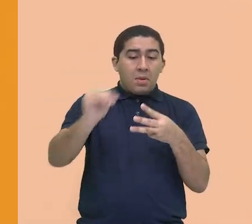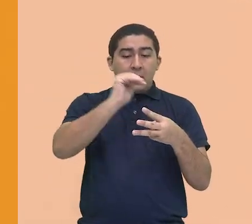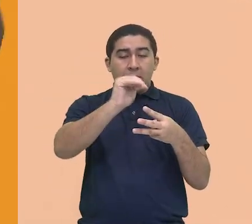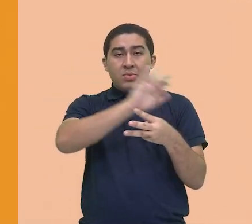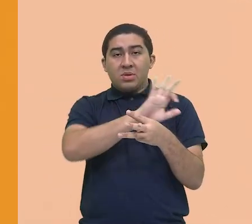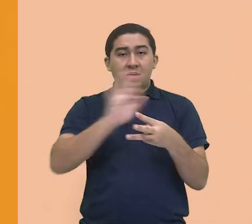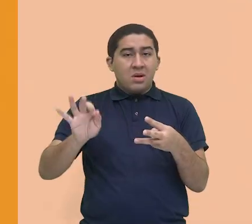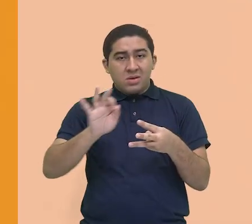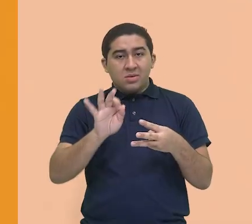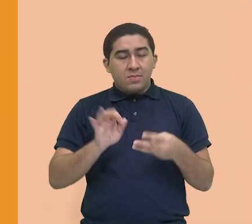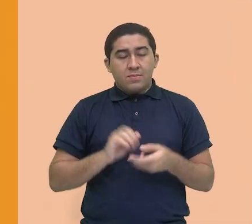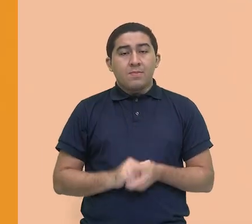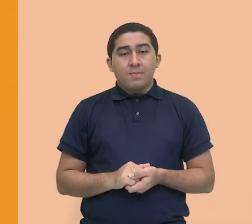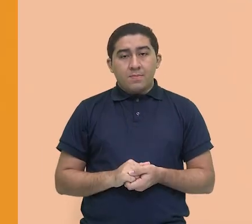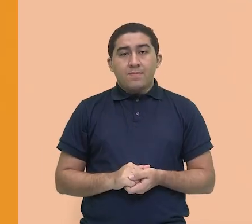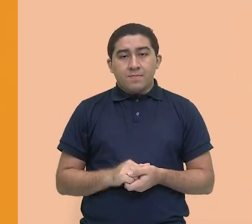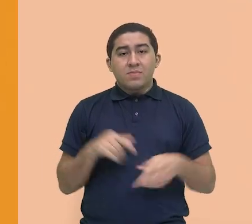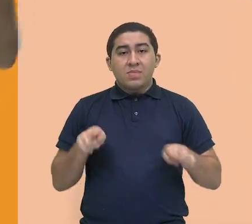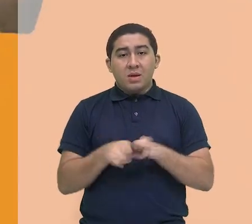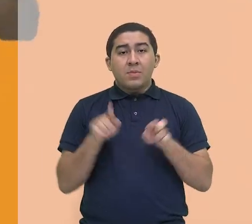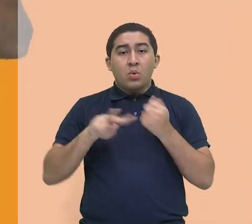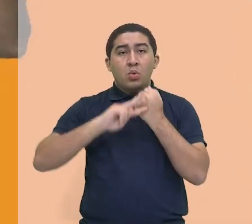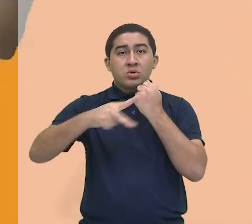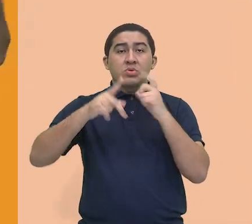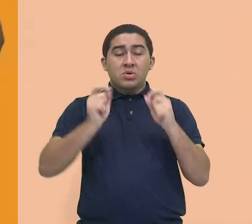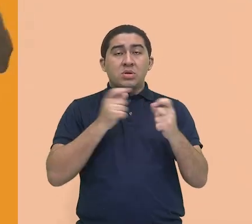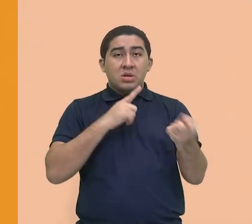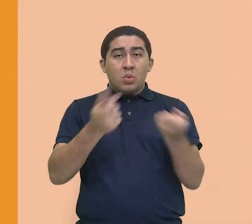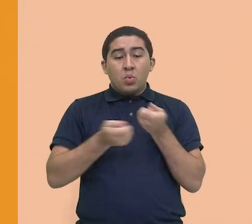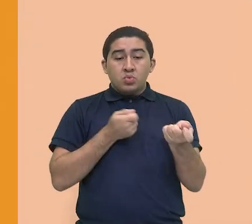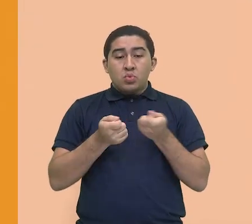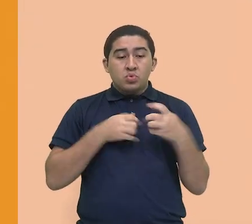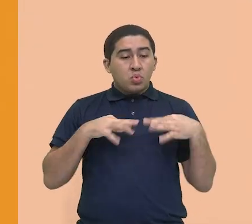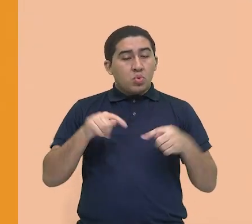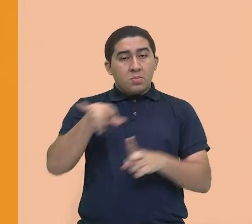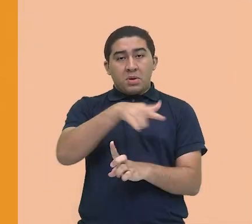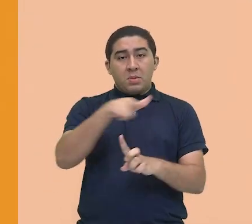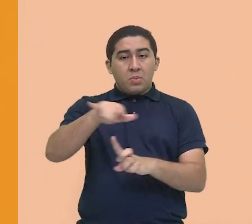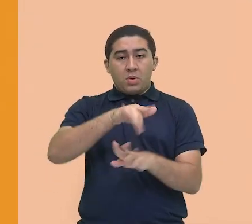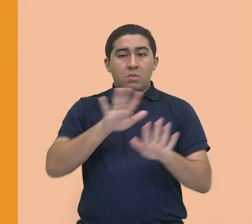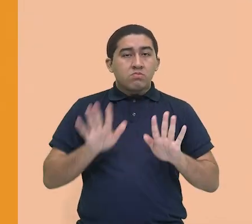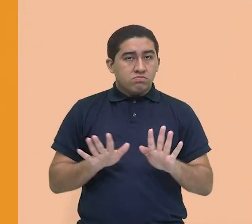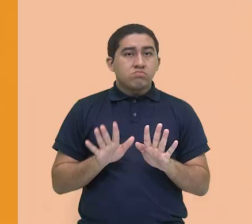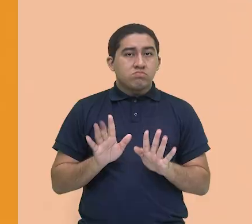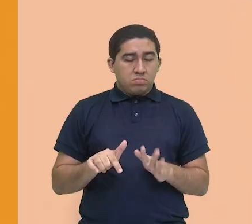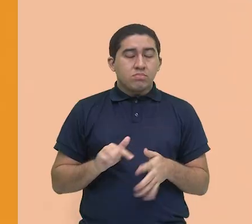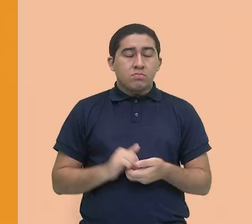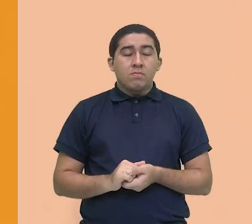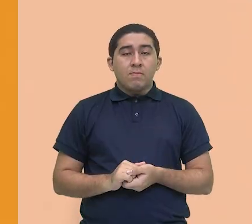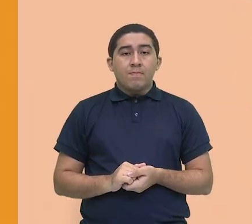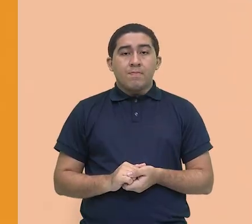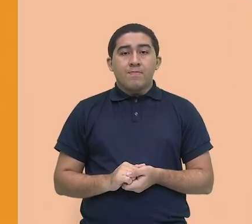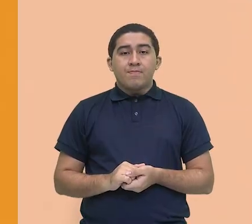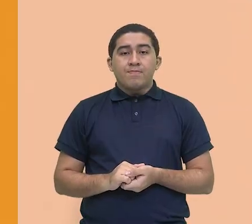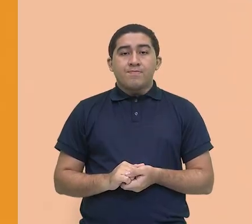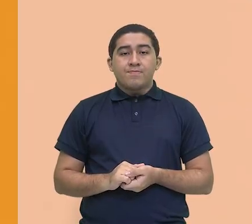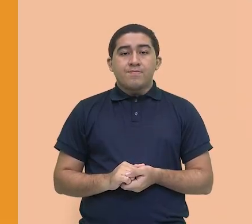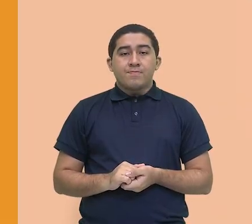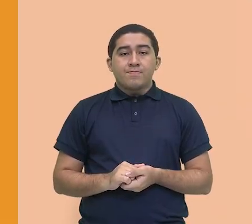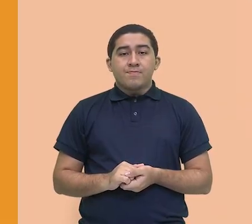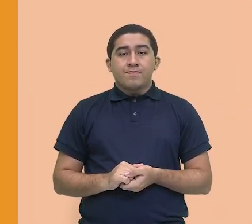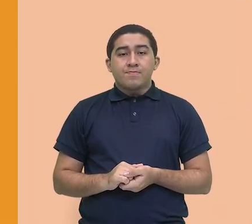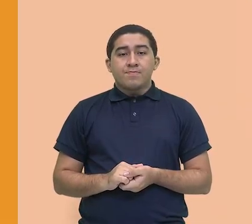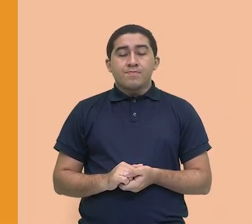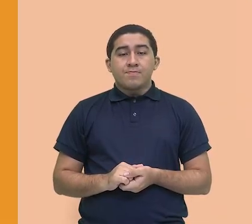não sobressaísse sobre o outro e acabasse querendo manipular um ou outro. É essa a ideia, tá? Então, no nosso